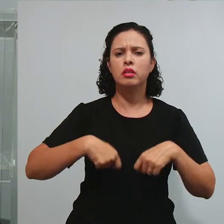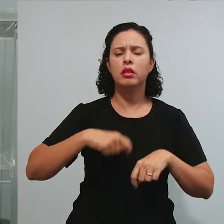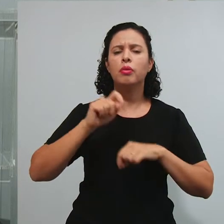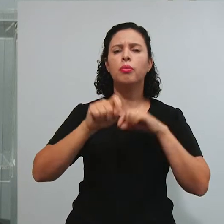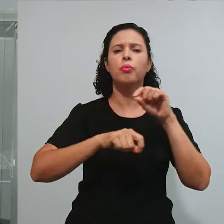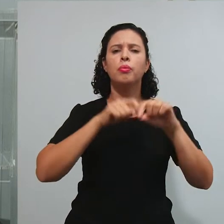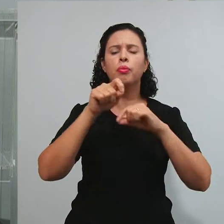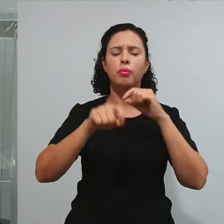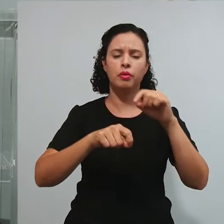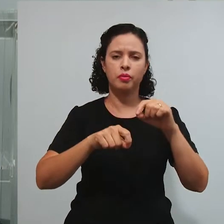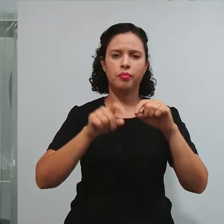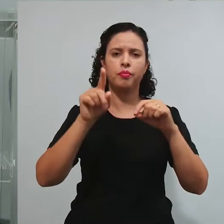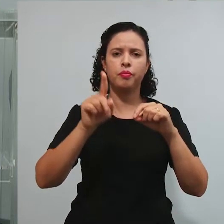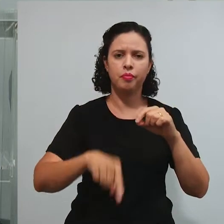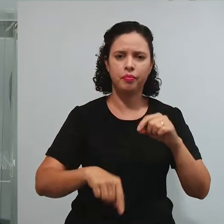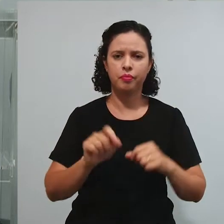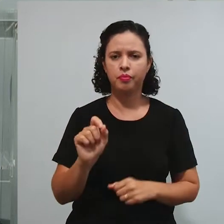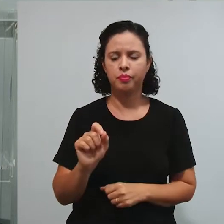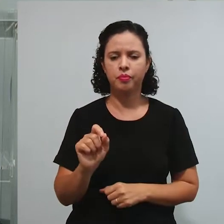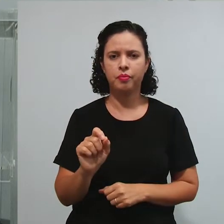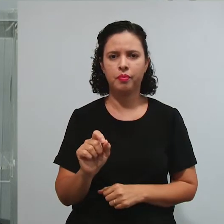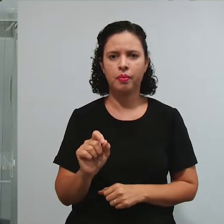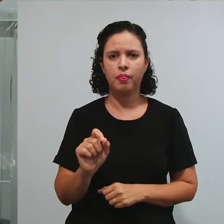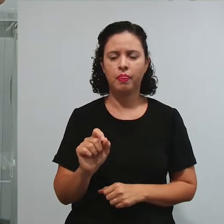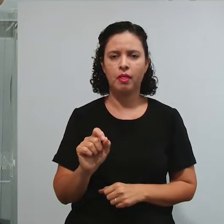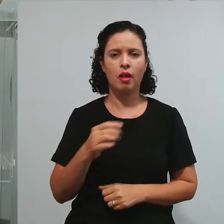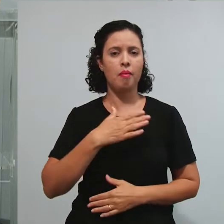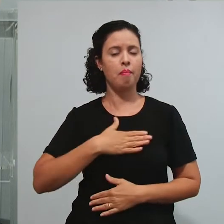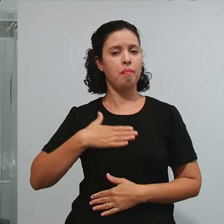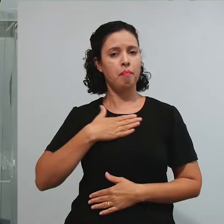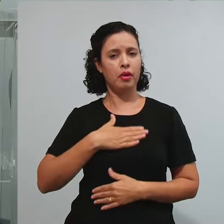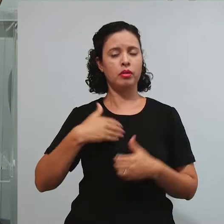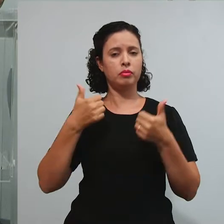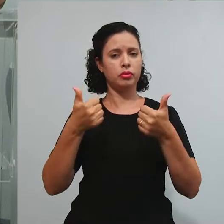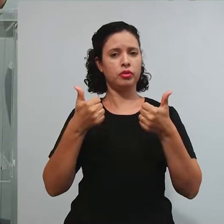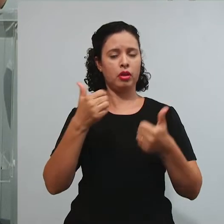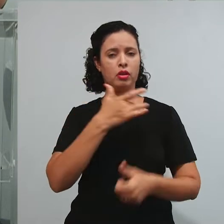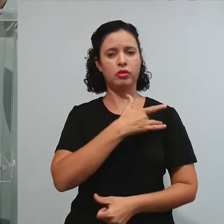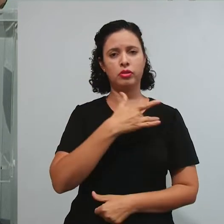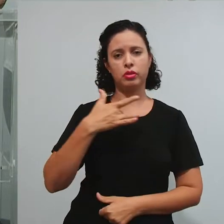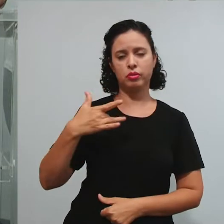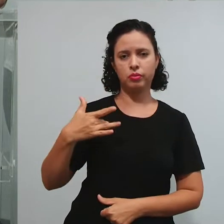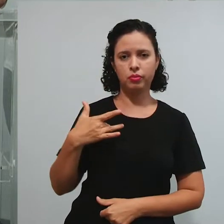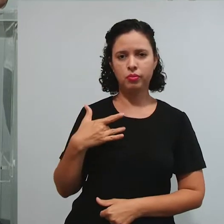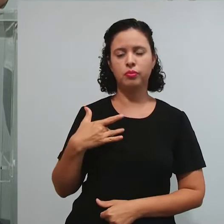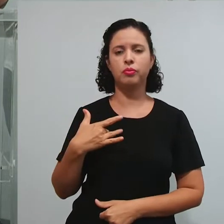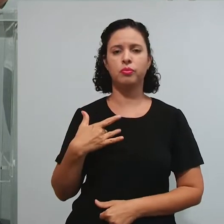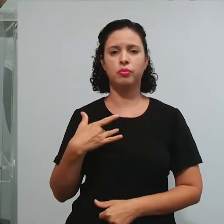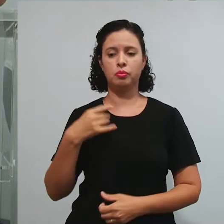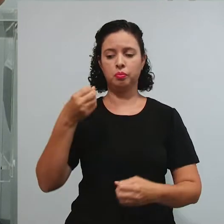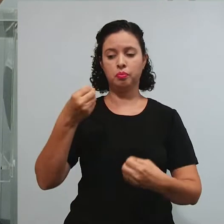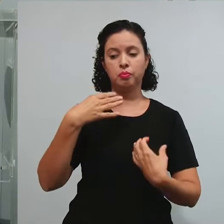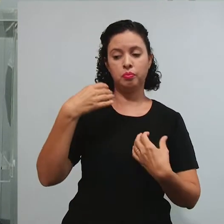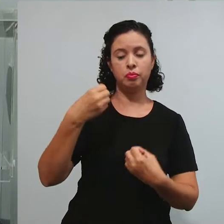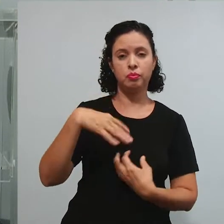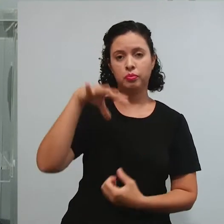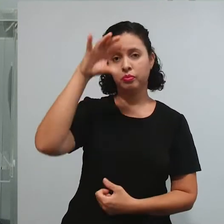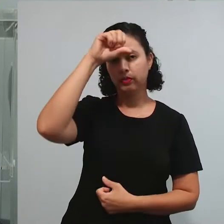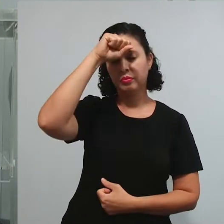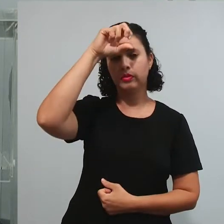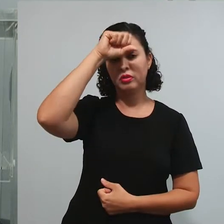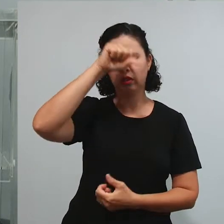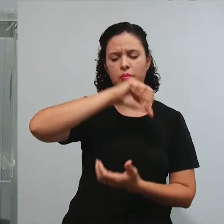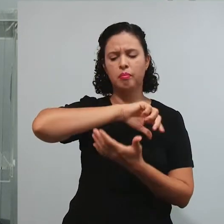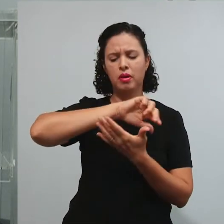essas? Necessidades de bem-estar, né, de saúde, de educação